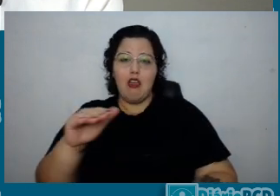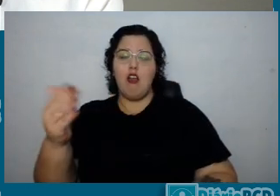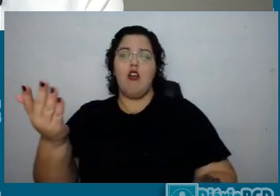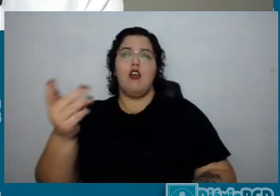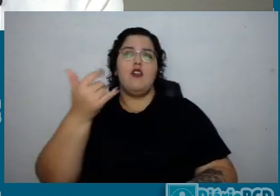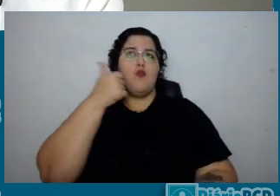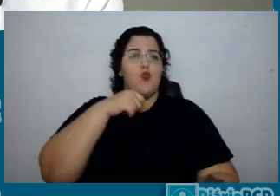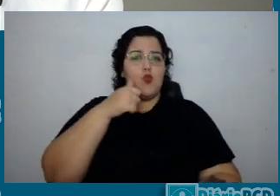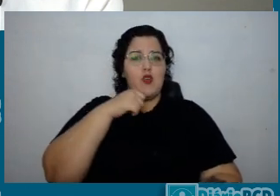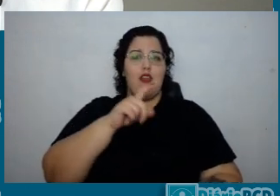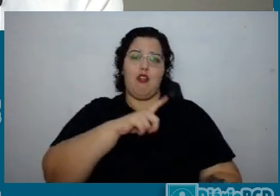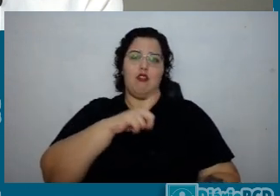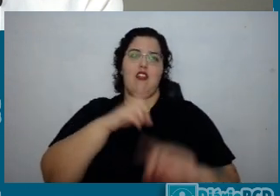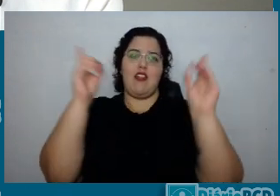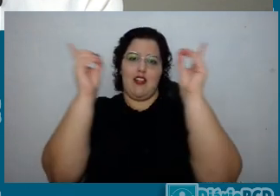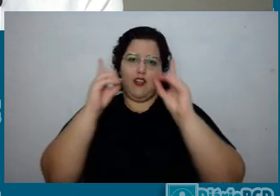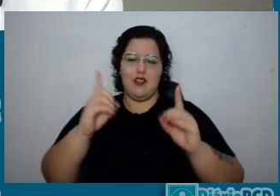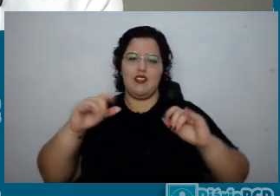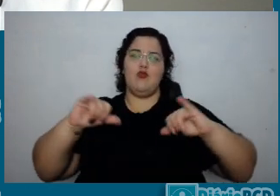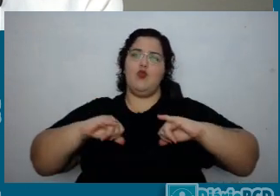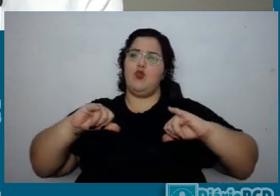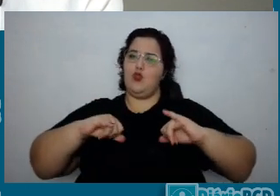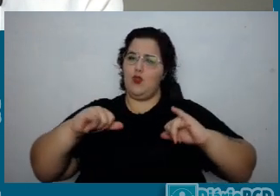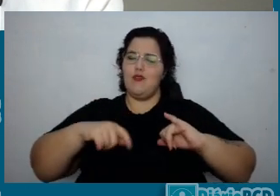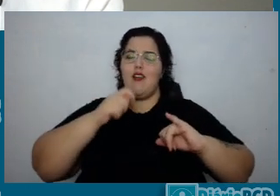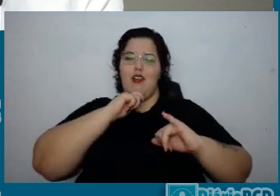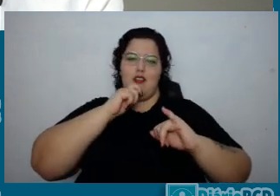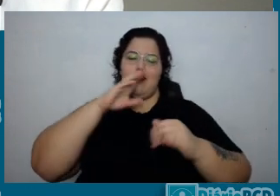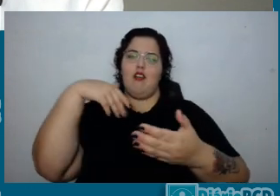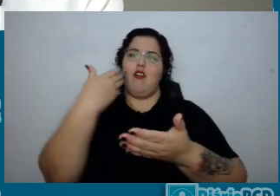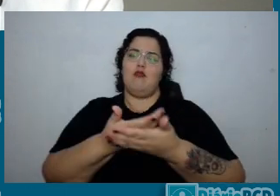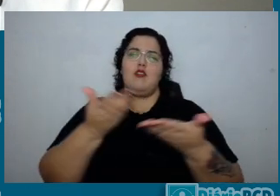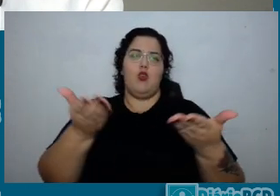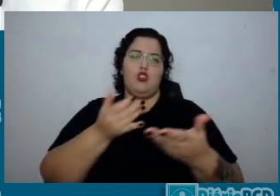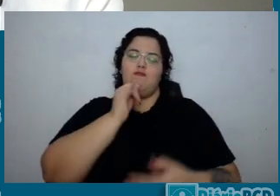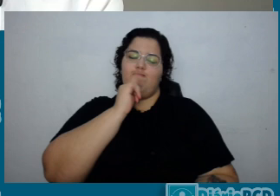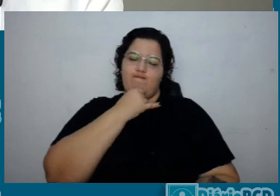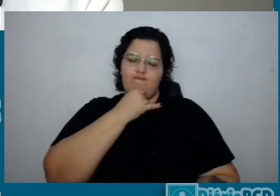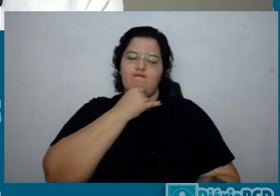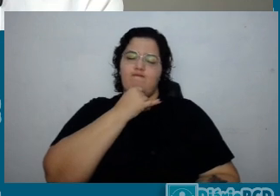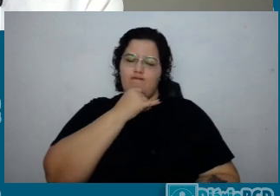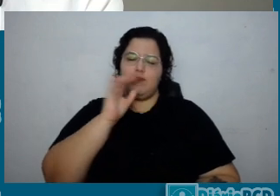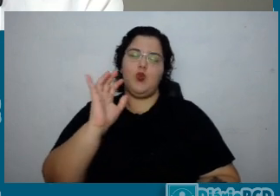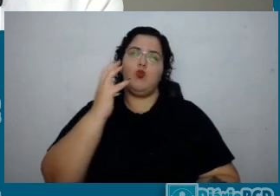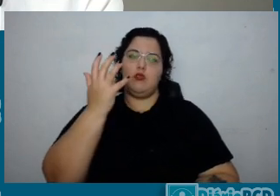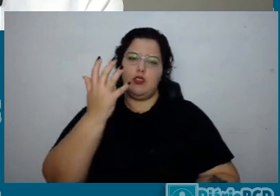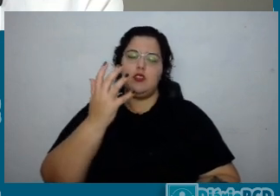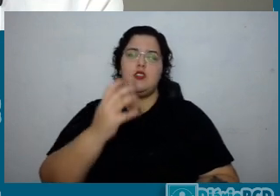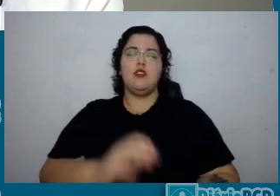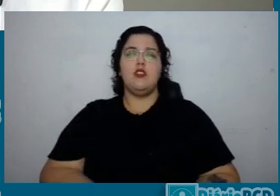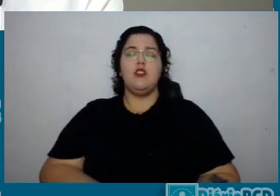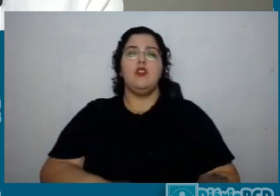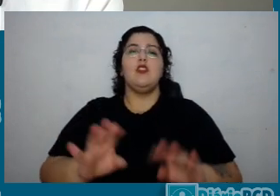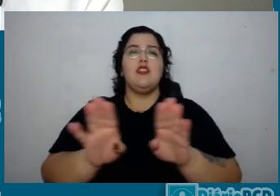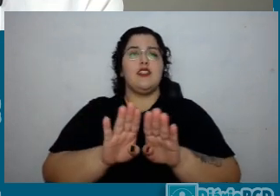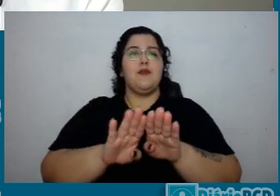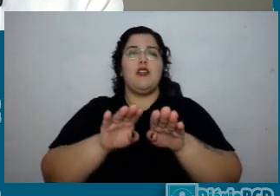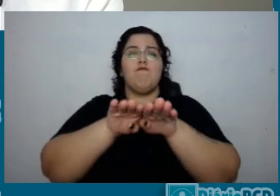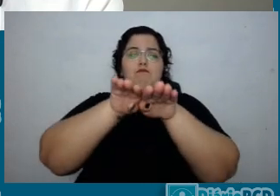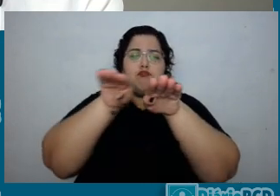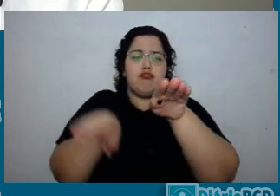crianças e mulheres com deficiência é ainda uma realidade muito triste do nosso país. Né? Evidencia também